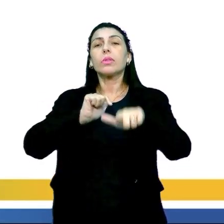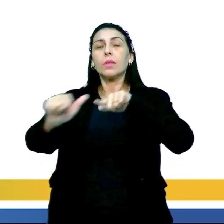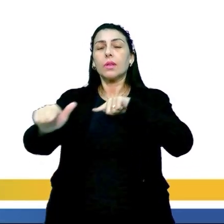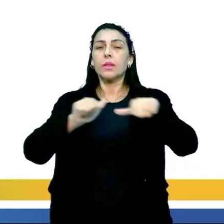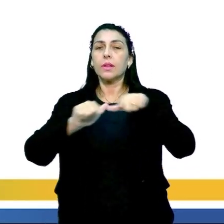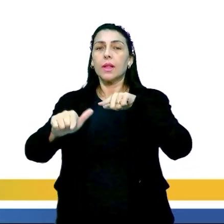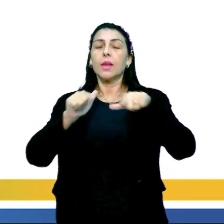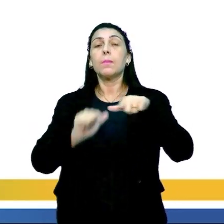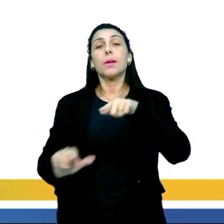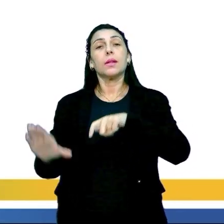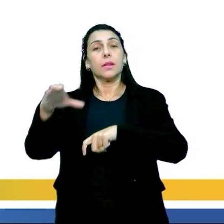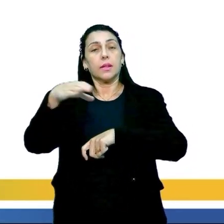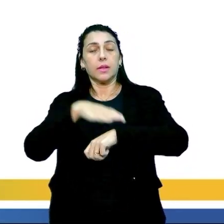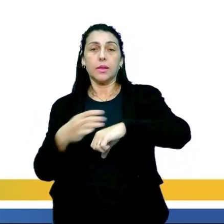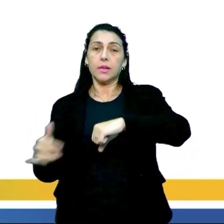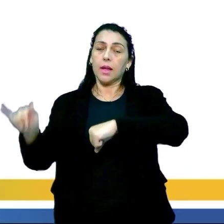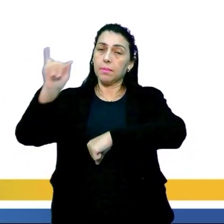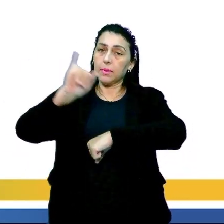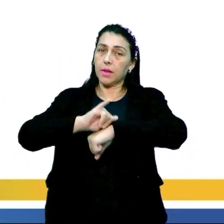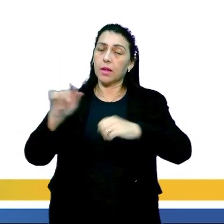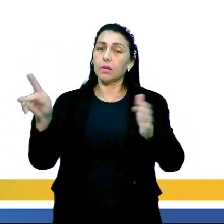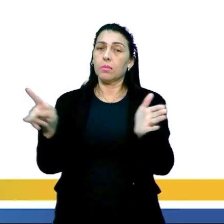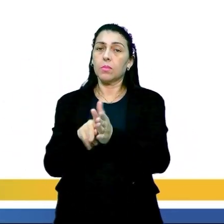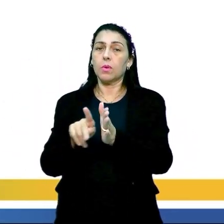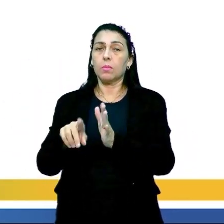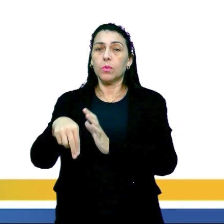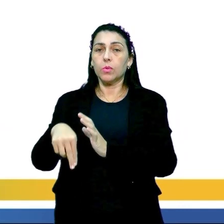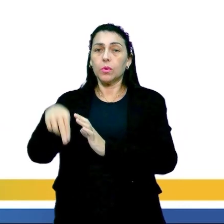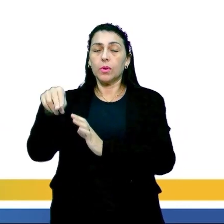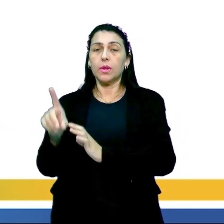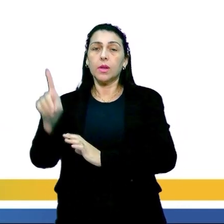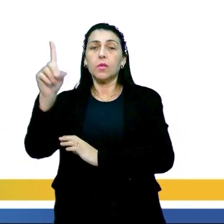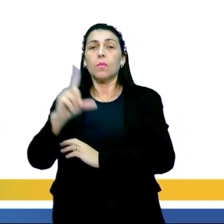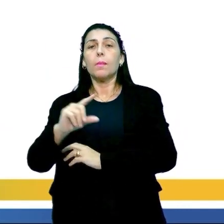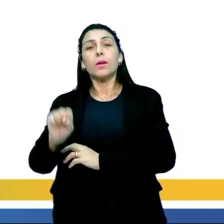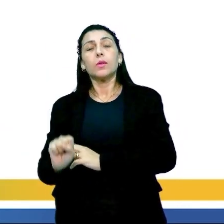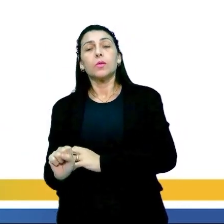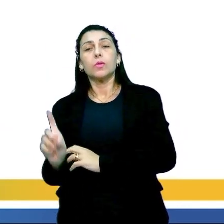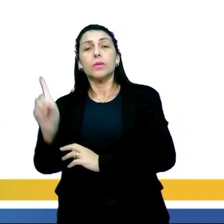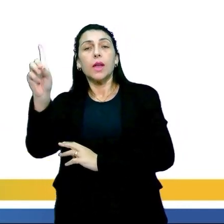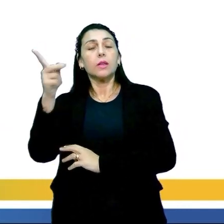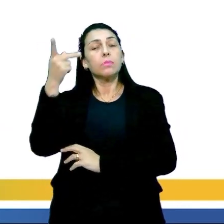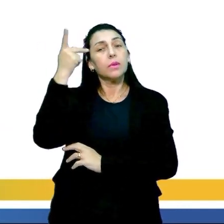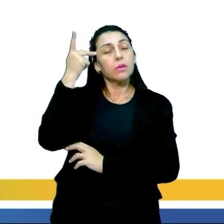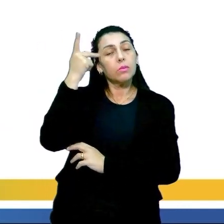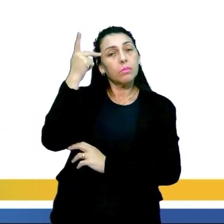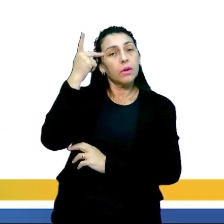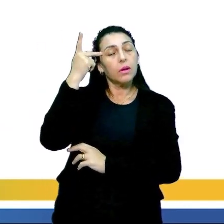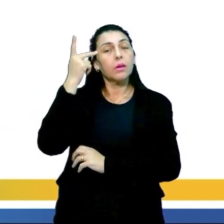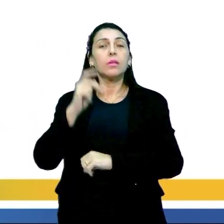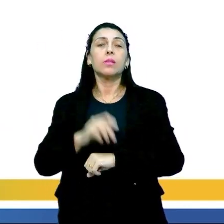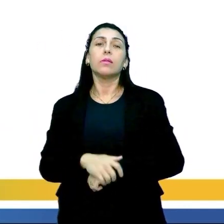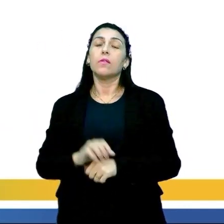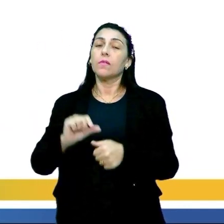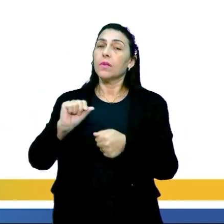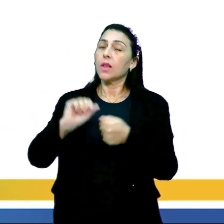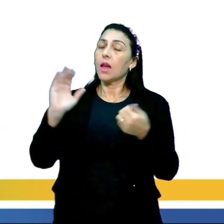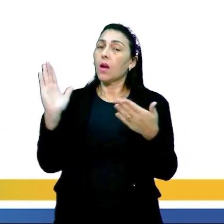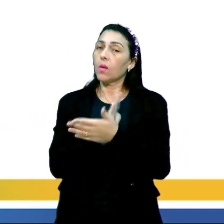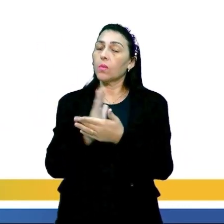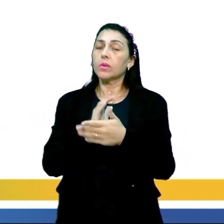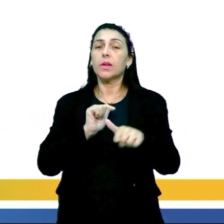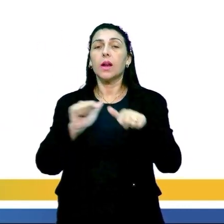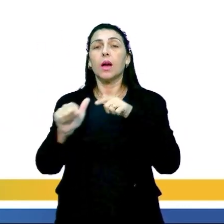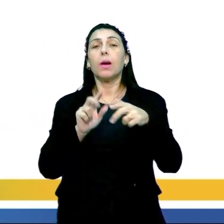trabalhar ou nas capitais do próprio Nordeste, ou vão para o Sudeste, para São Paulo, para fazer algum tipo de